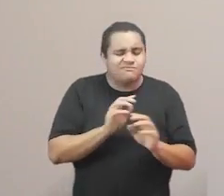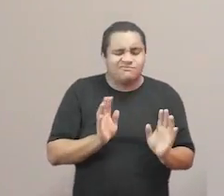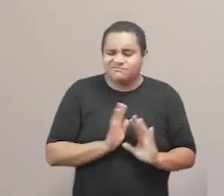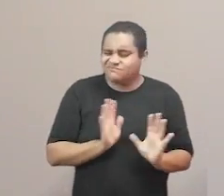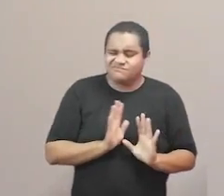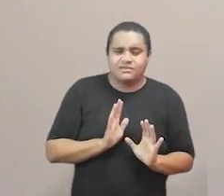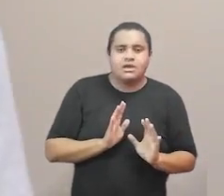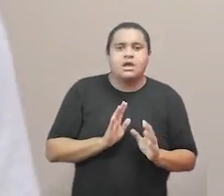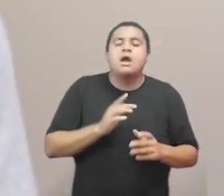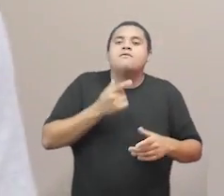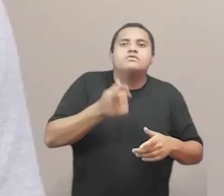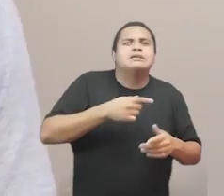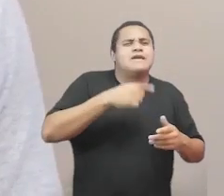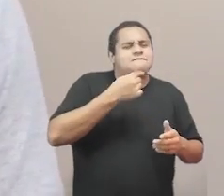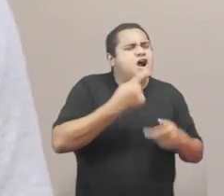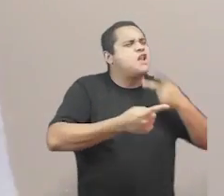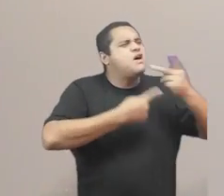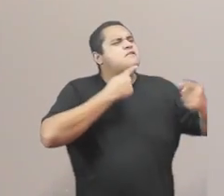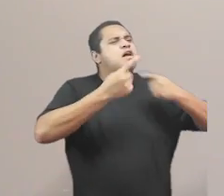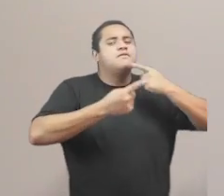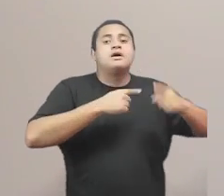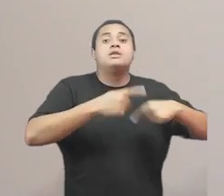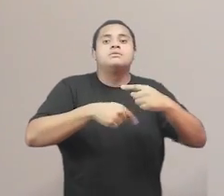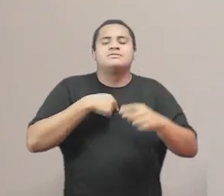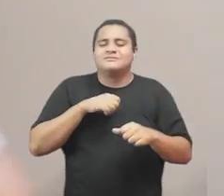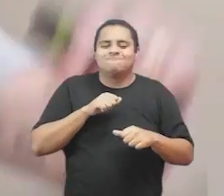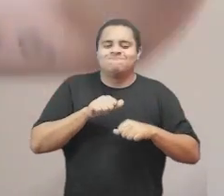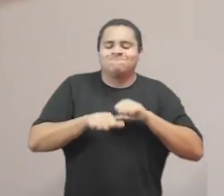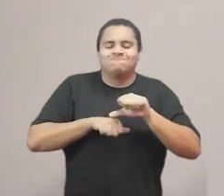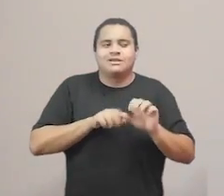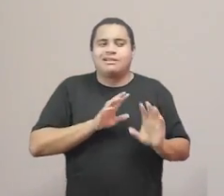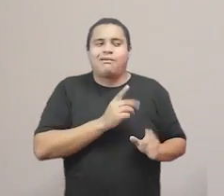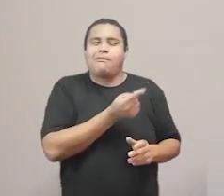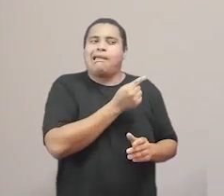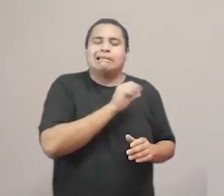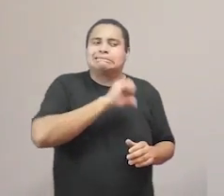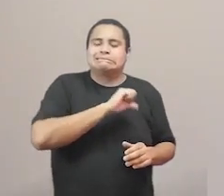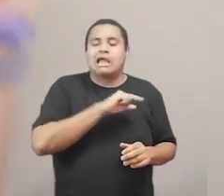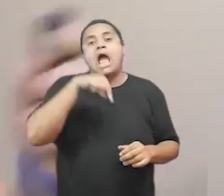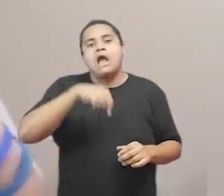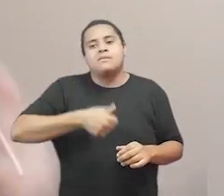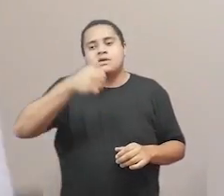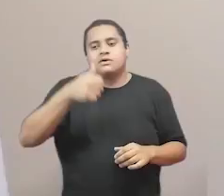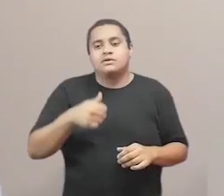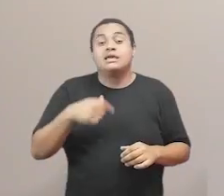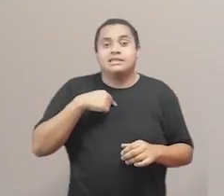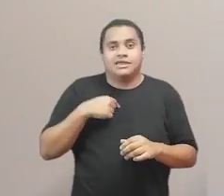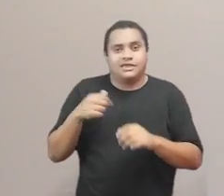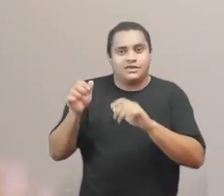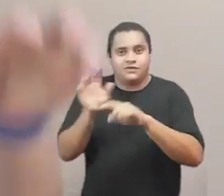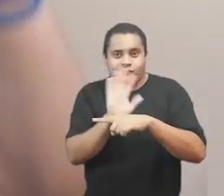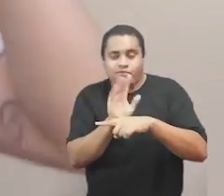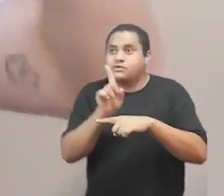você repetiu ela muito para você e para os outros e que você recentemente mudou completamente. Aqui na parte esquerda do vídeo tem uns post-its